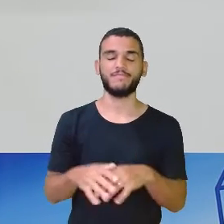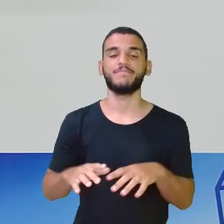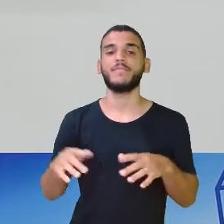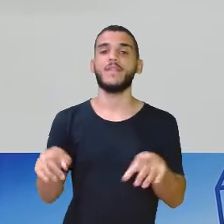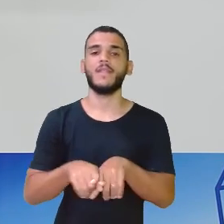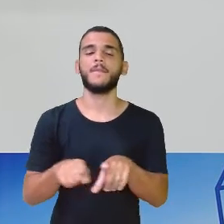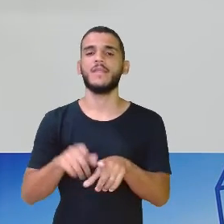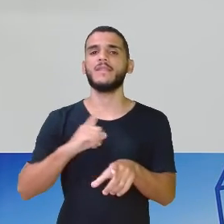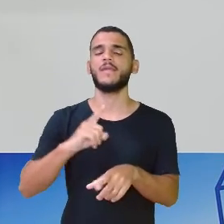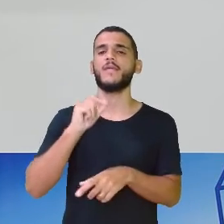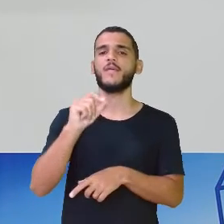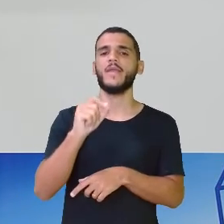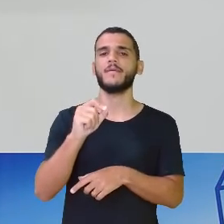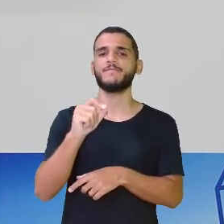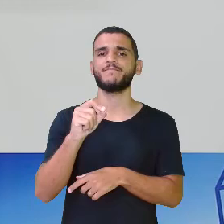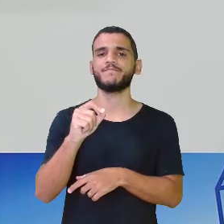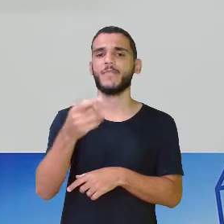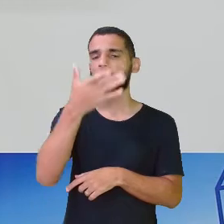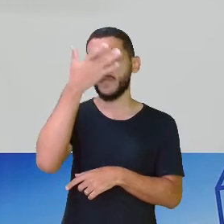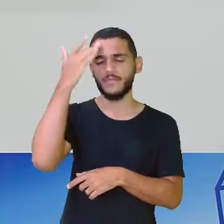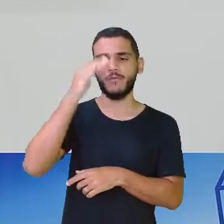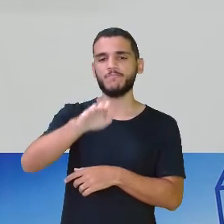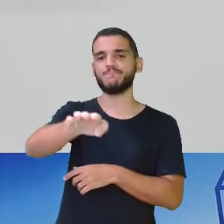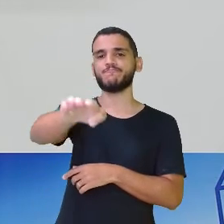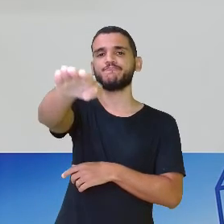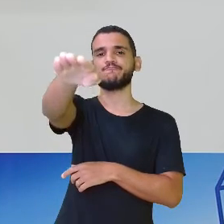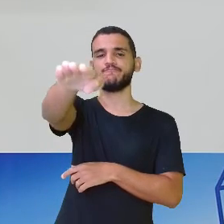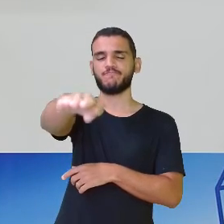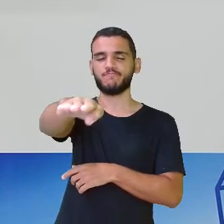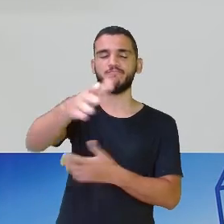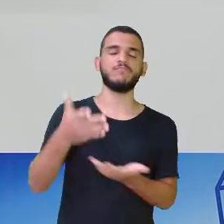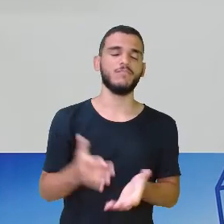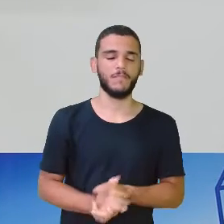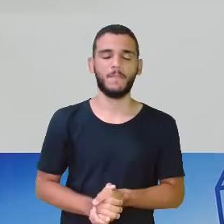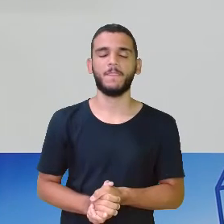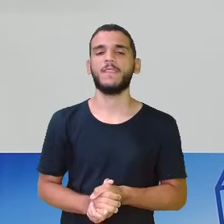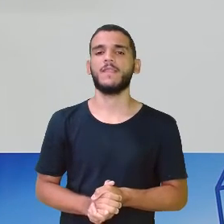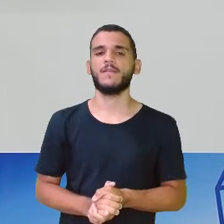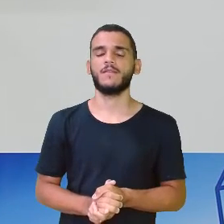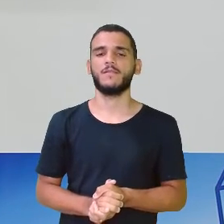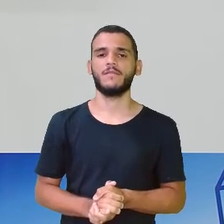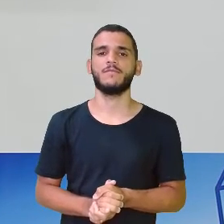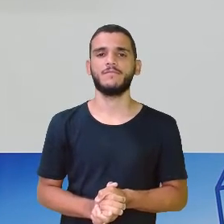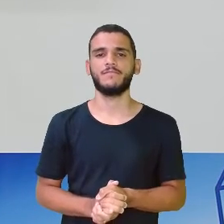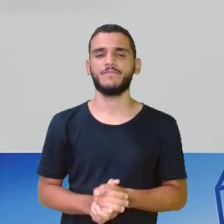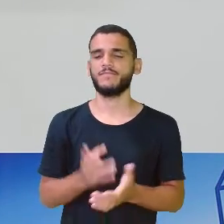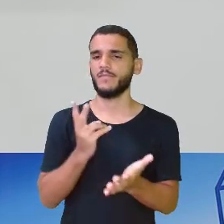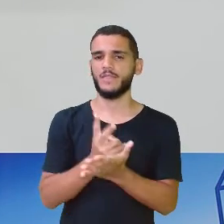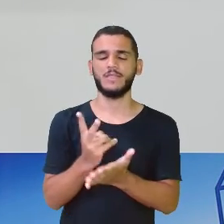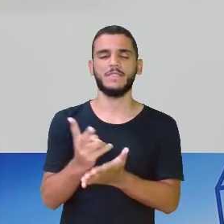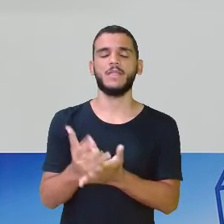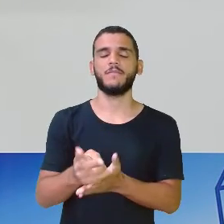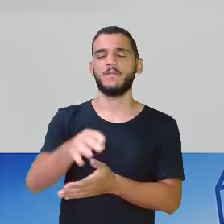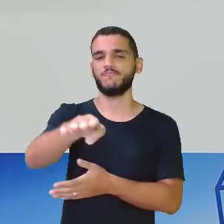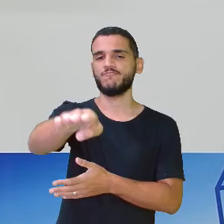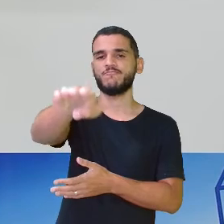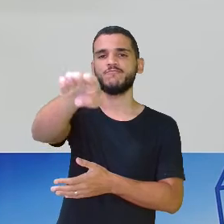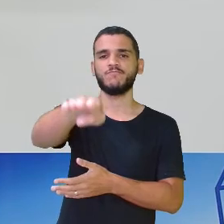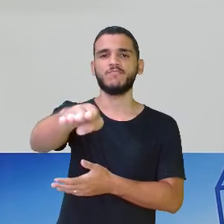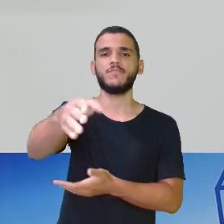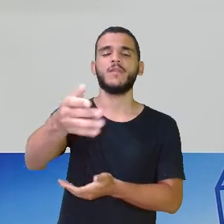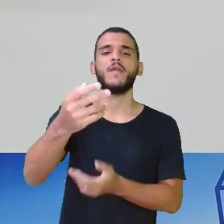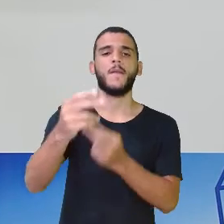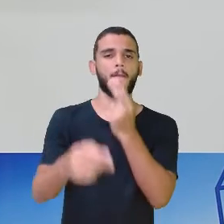os alemães à época, né, de Adolf Hitler, eles saudavam, né, ao Hitler, né, com a